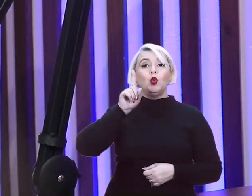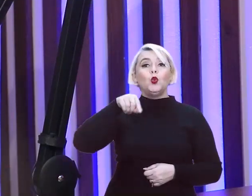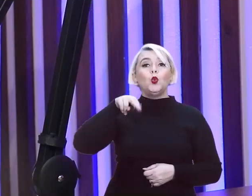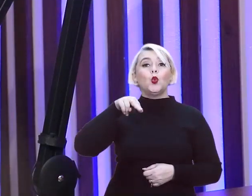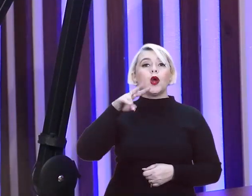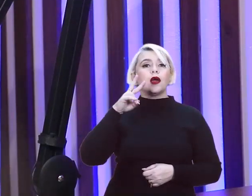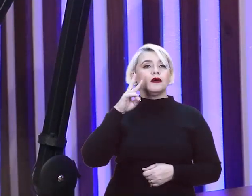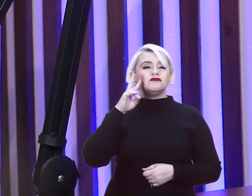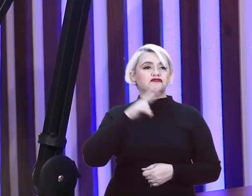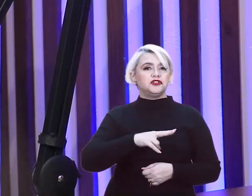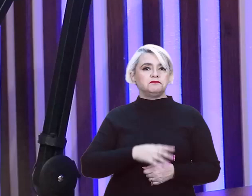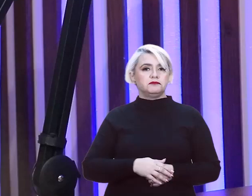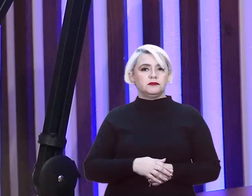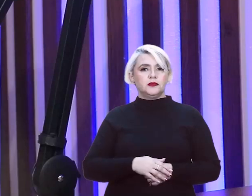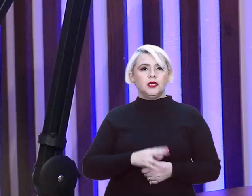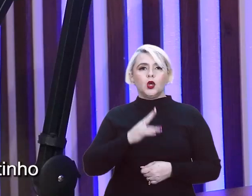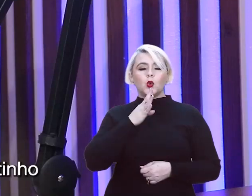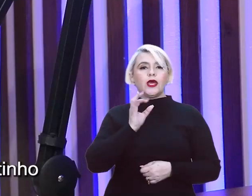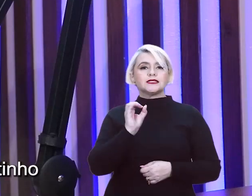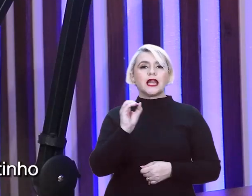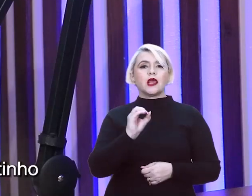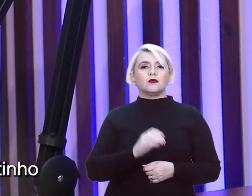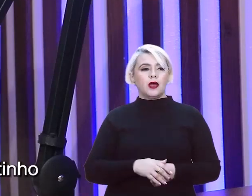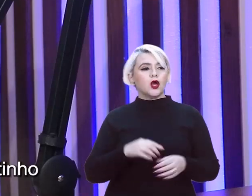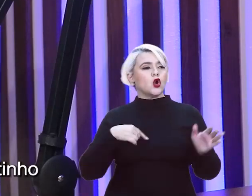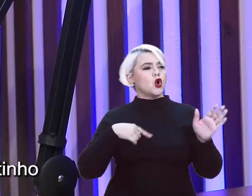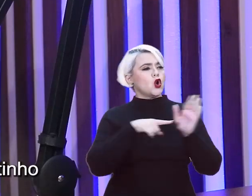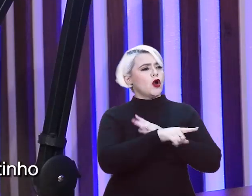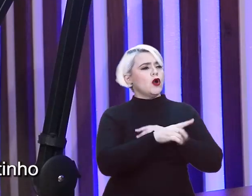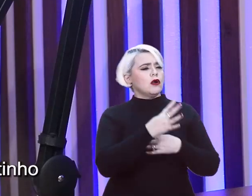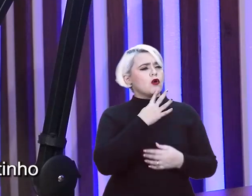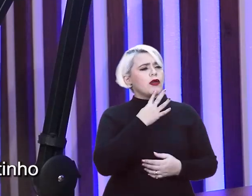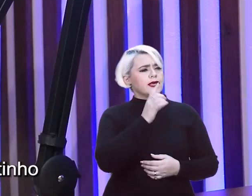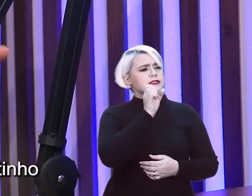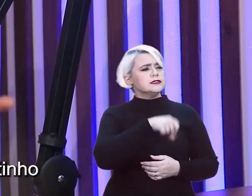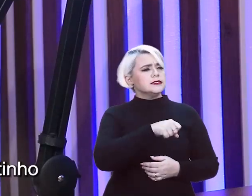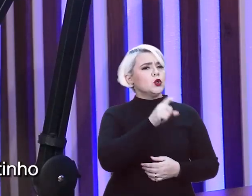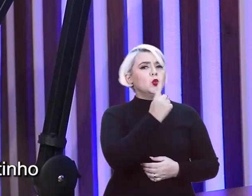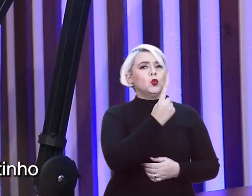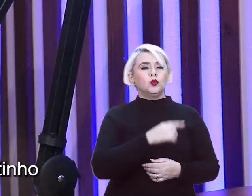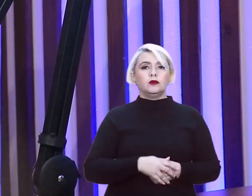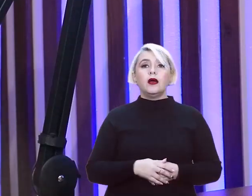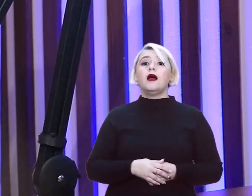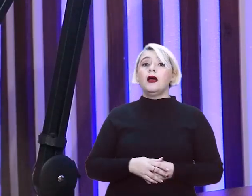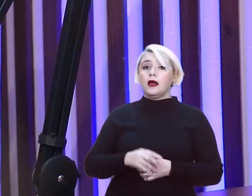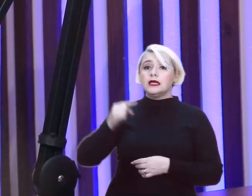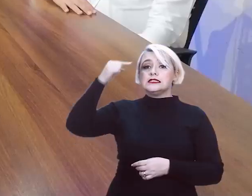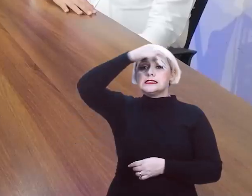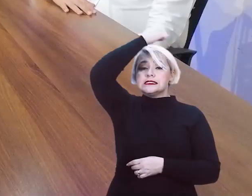um. Aí fica a interrogação, que é Santo Agostinho.